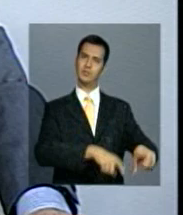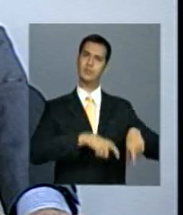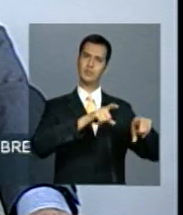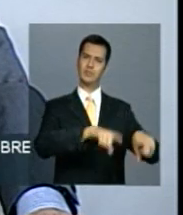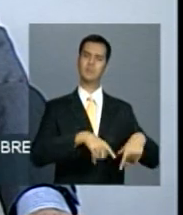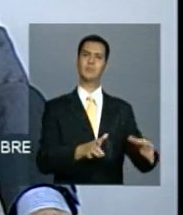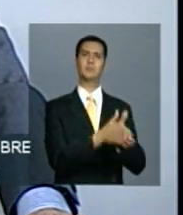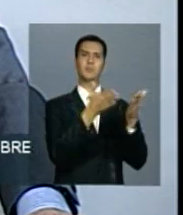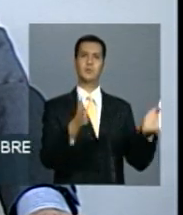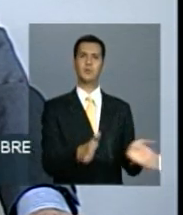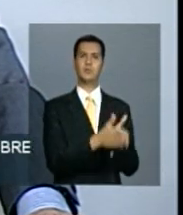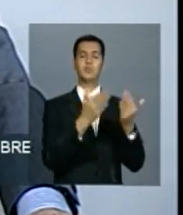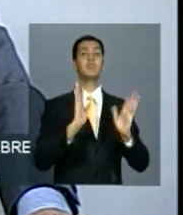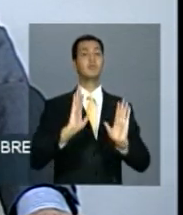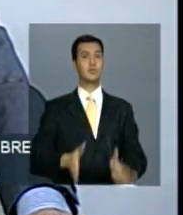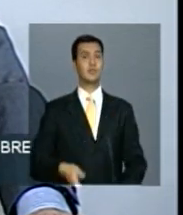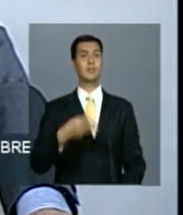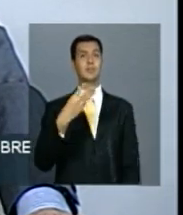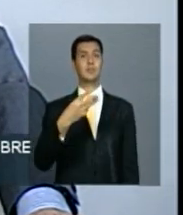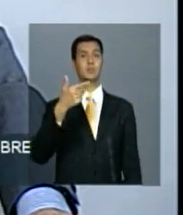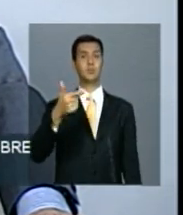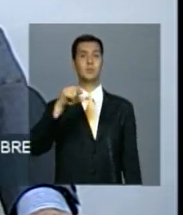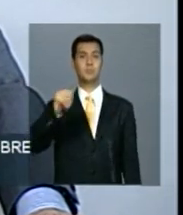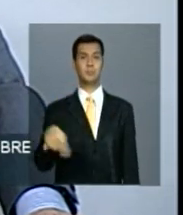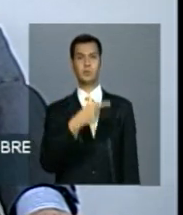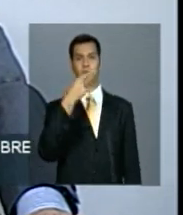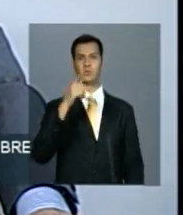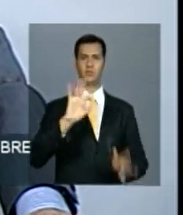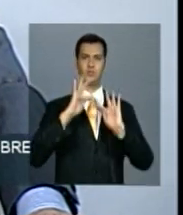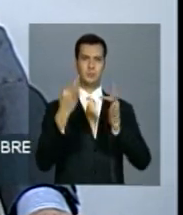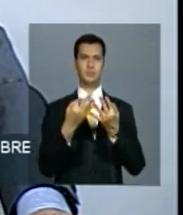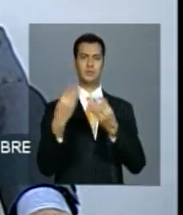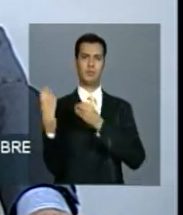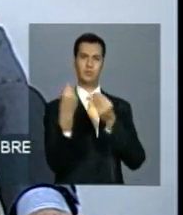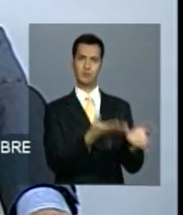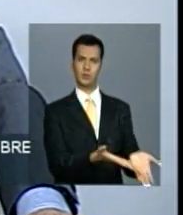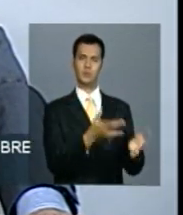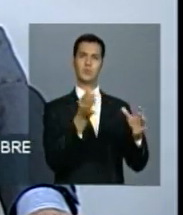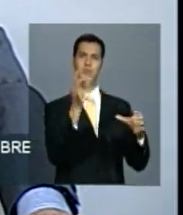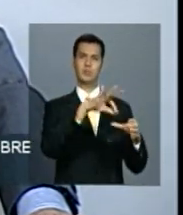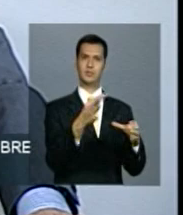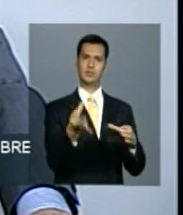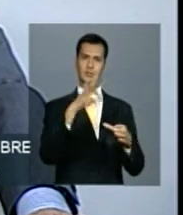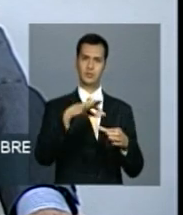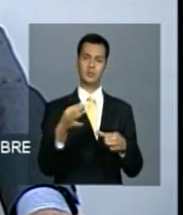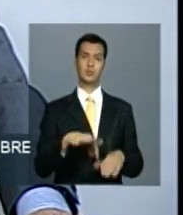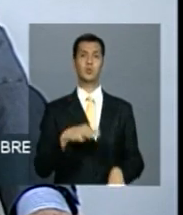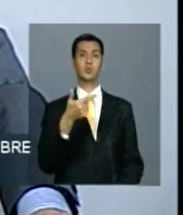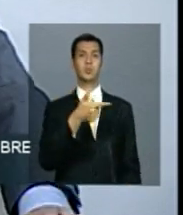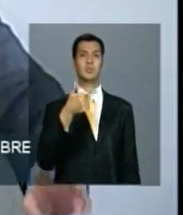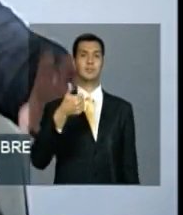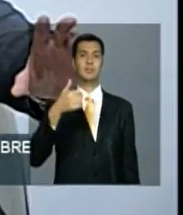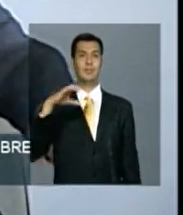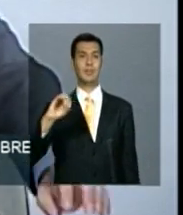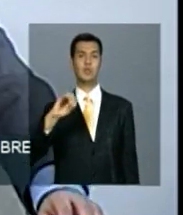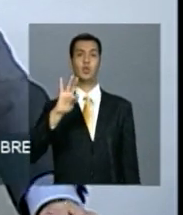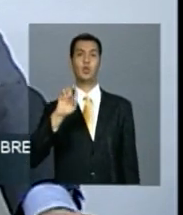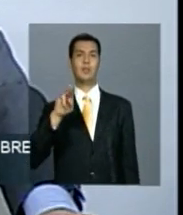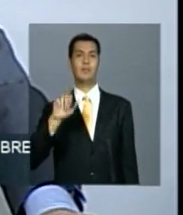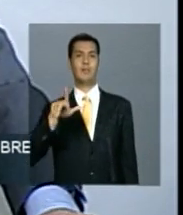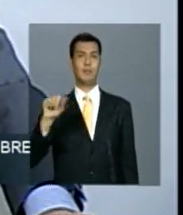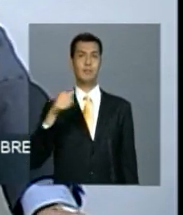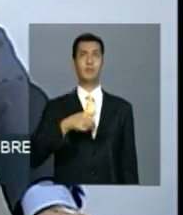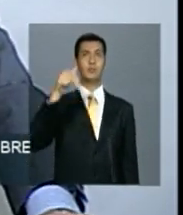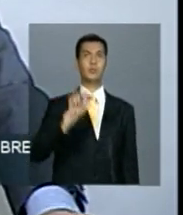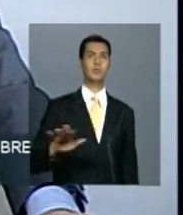temos já 32.000 famílias que receberam sementes foram 510 toneladas no caso do Nordeste